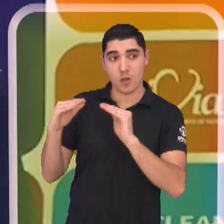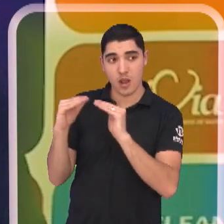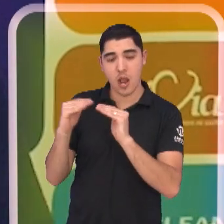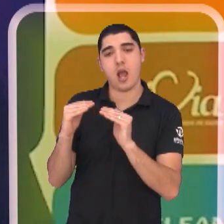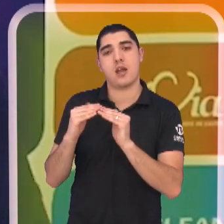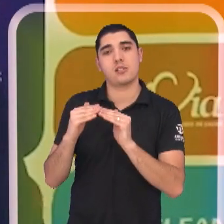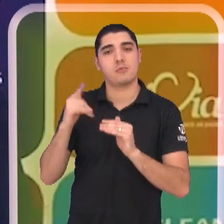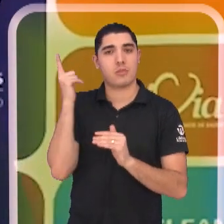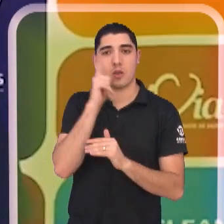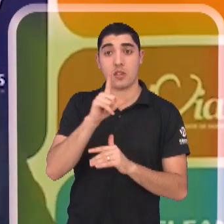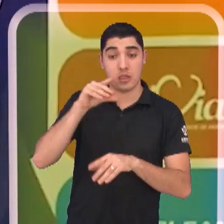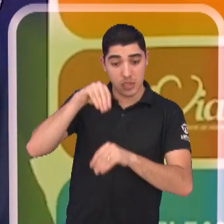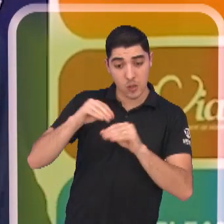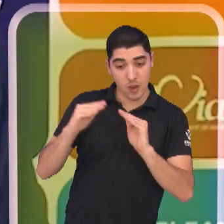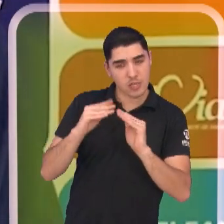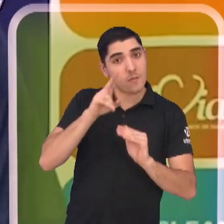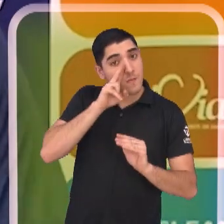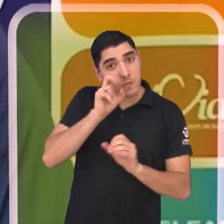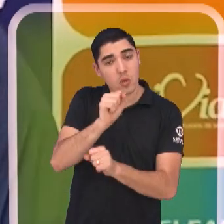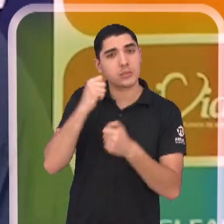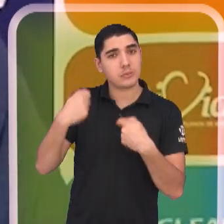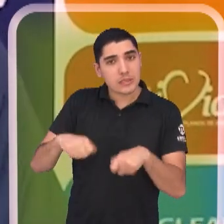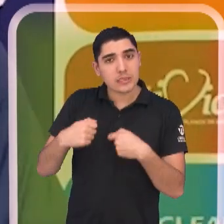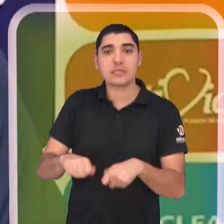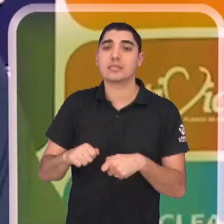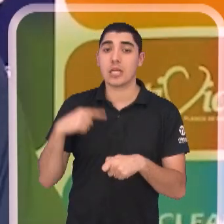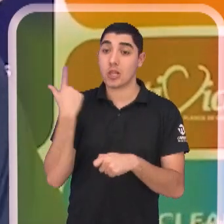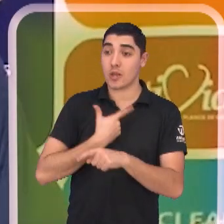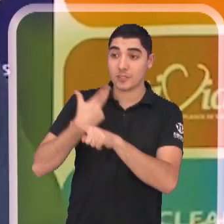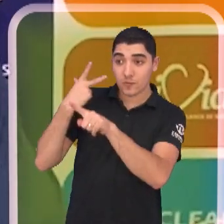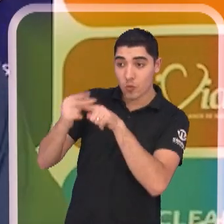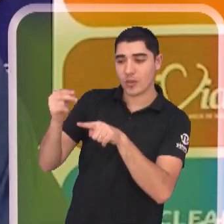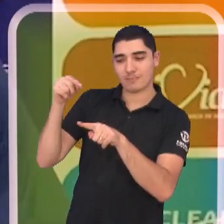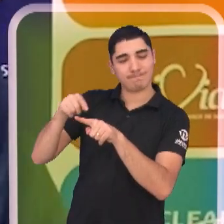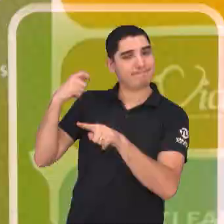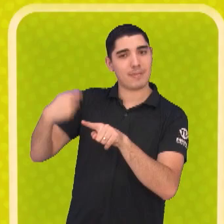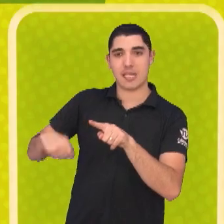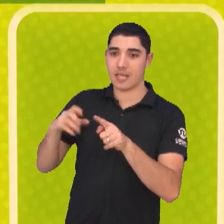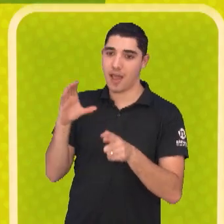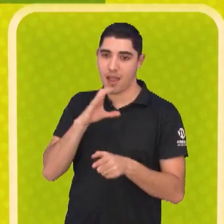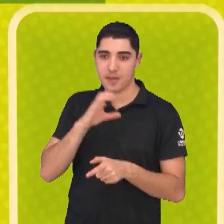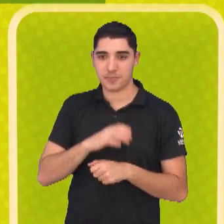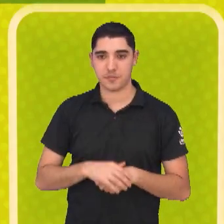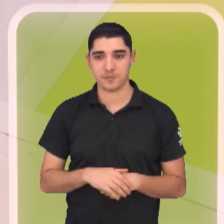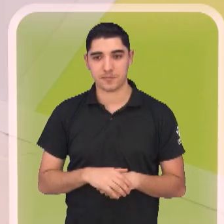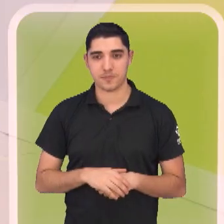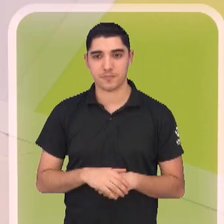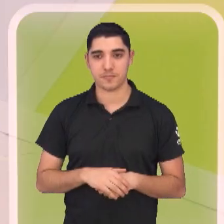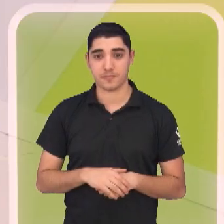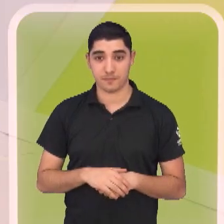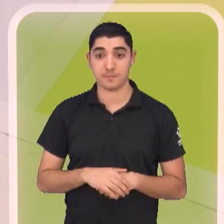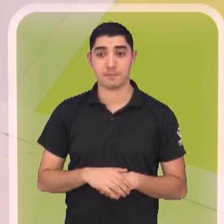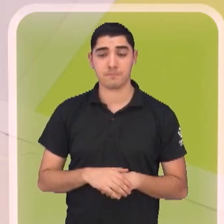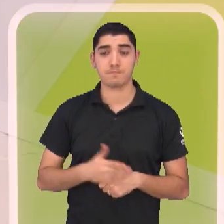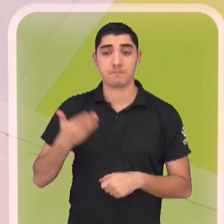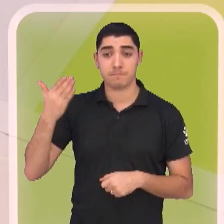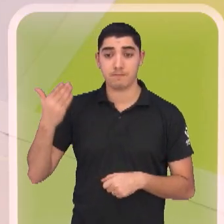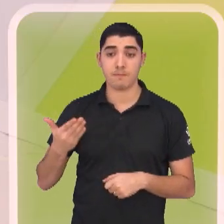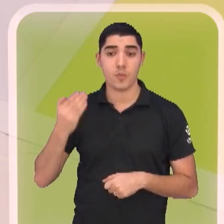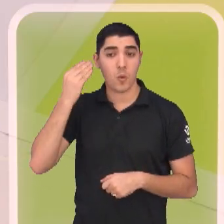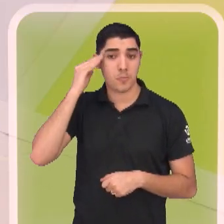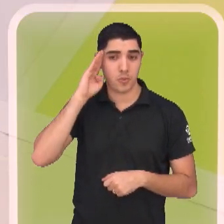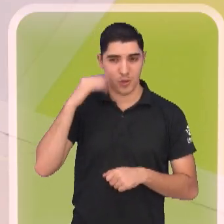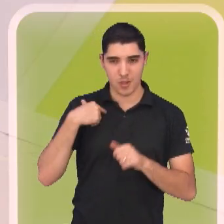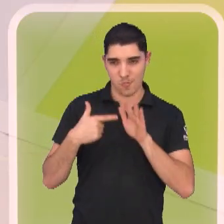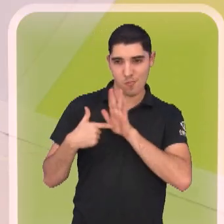em casa e procura a Vitória que nós estamos precisando nesse momento do campeonato Bruno eu fiz questão de separar